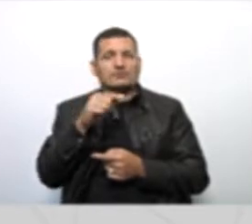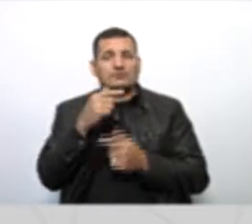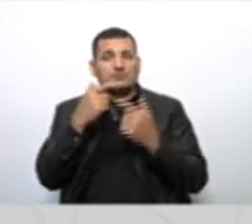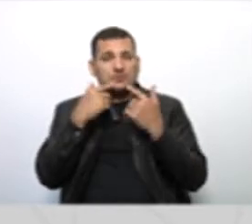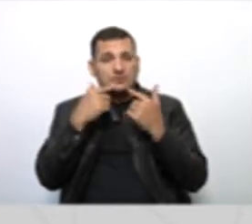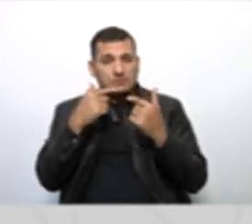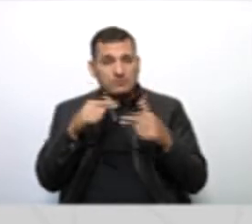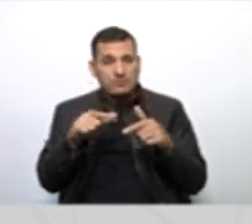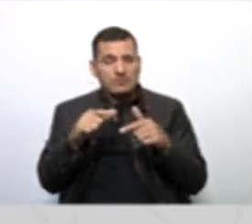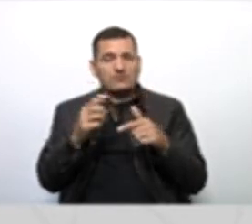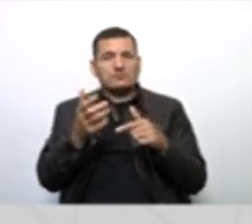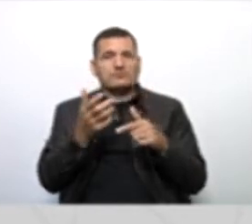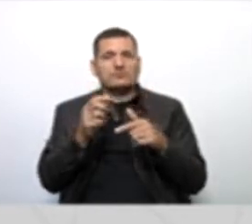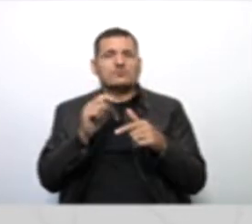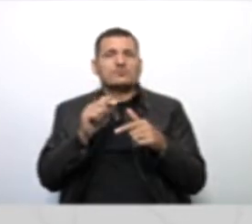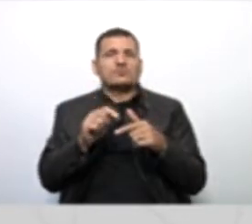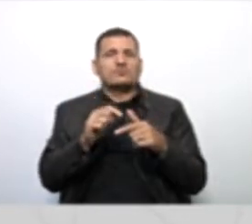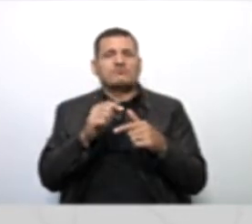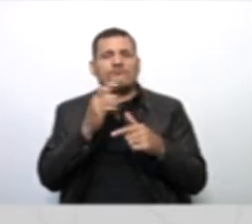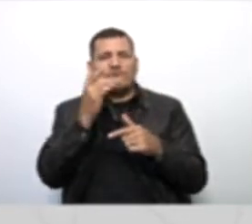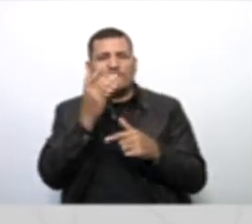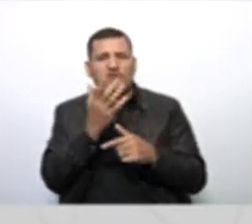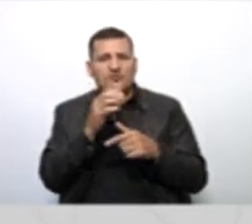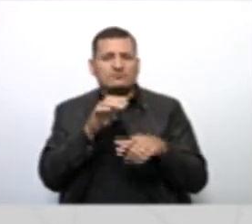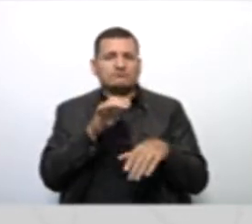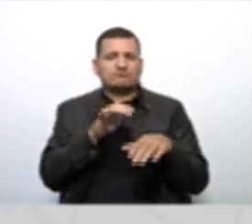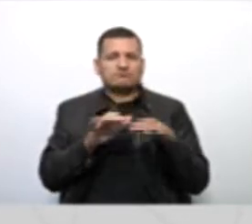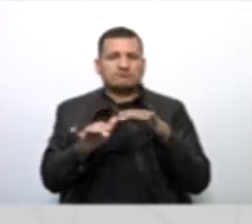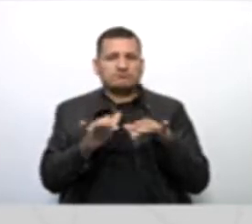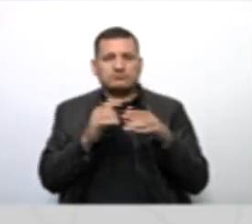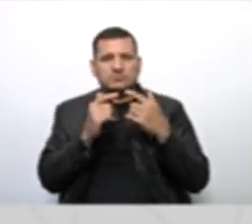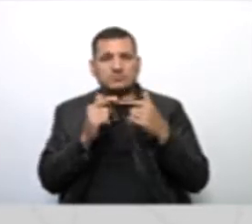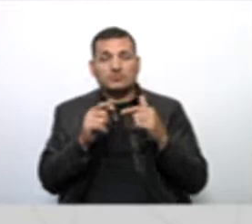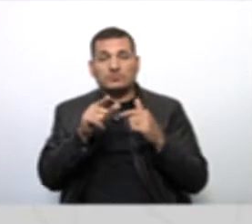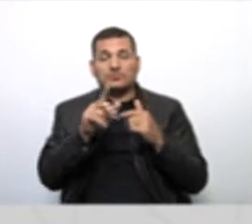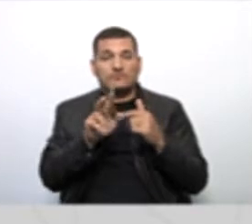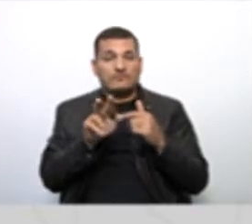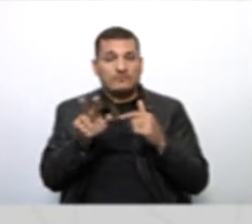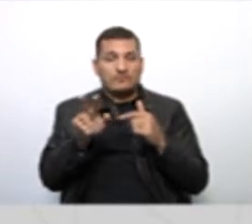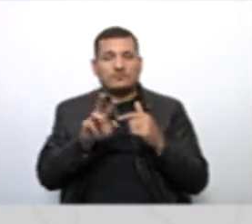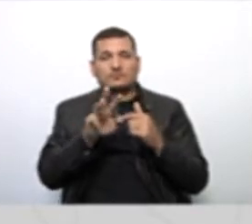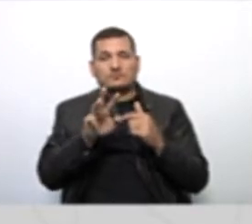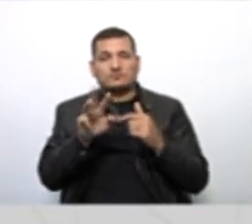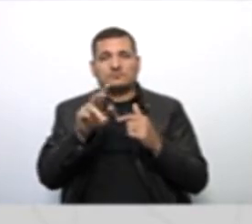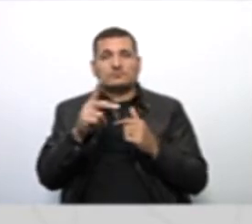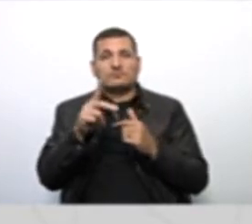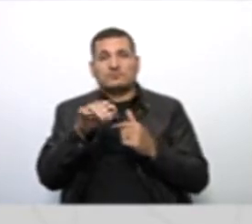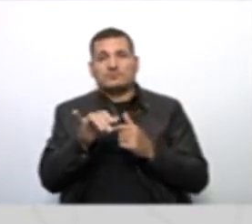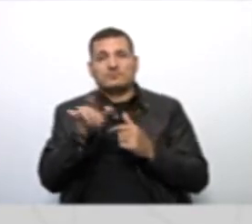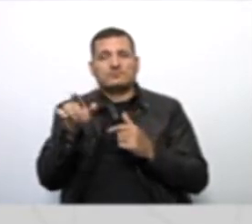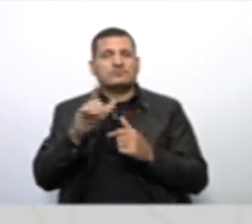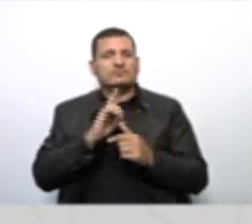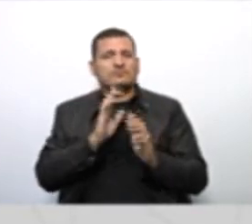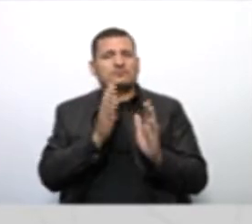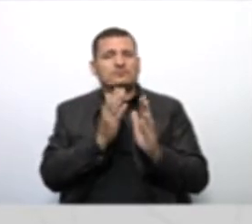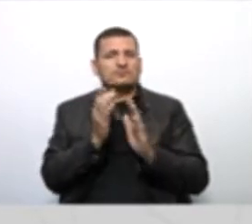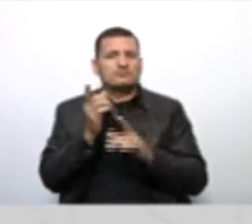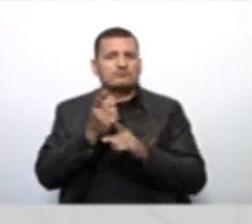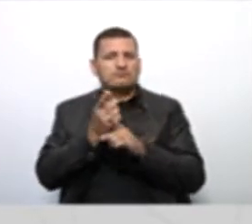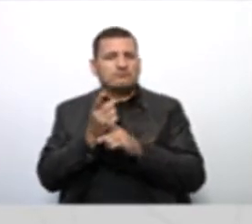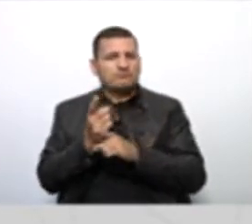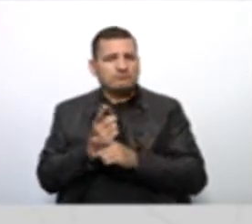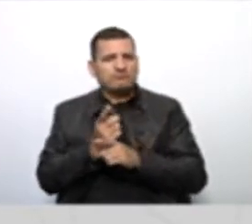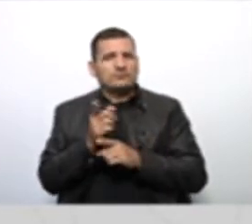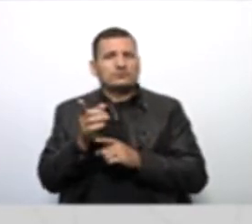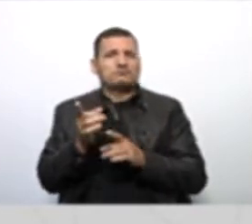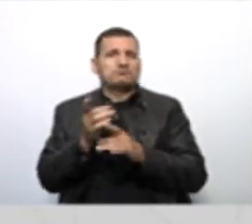fosse produtiva. Até então você vai olhar lá no site do Python, suas bibliotecas lá, você vai encontrar os blocos